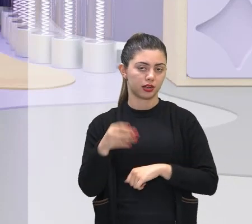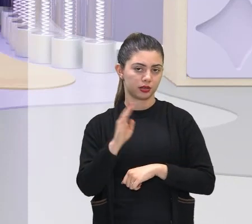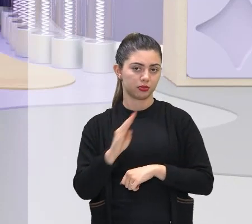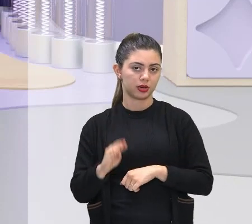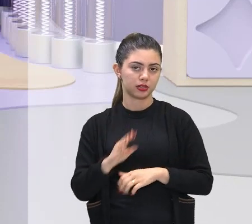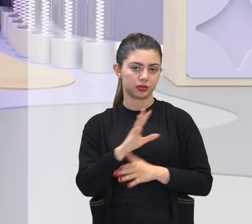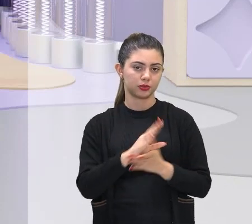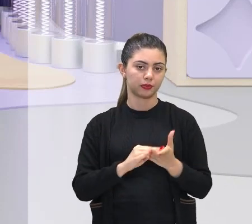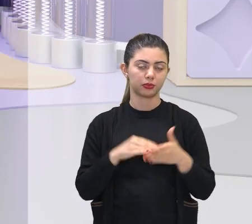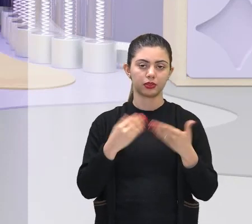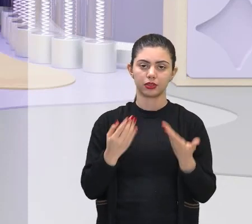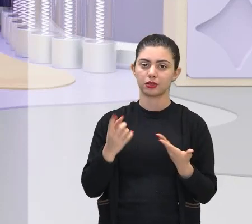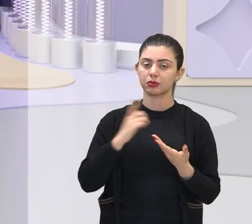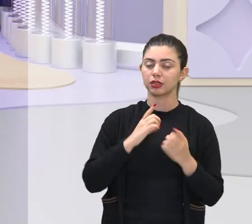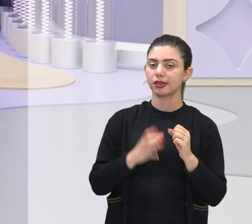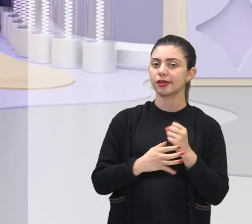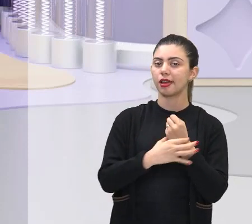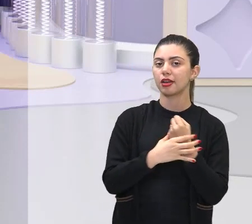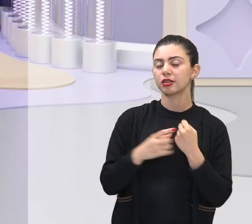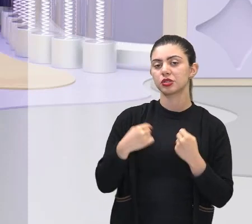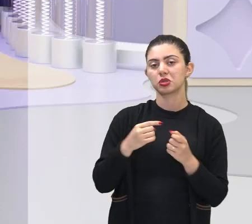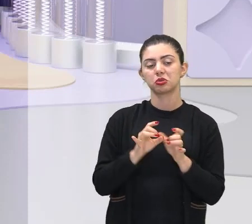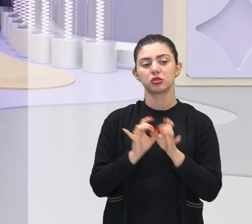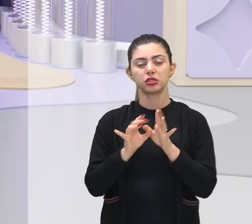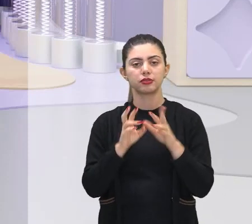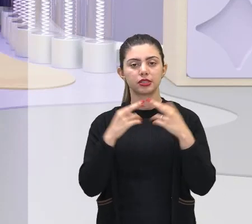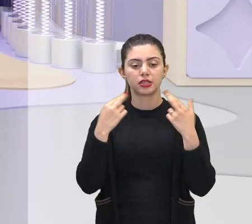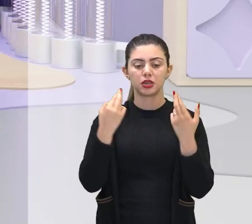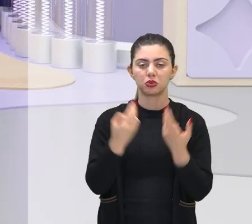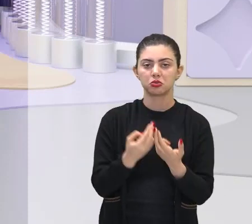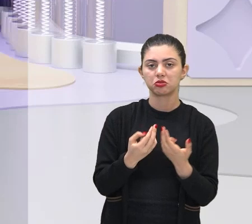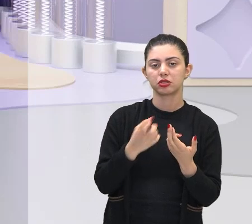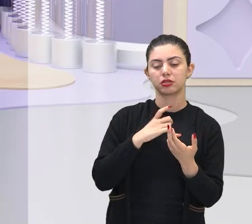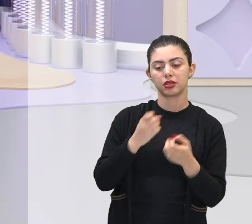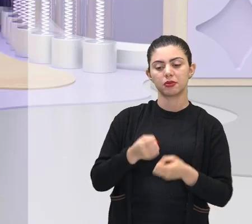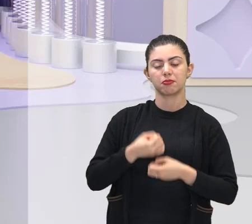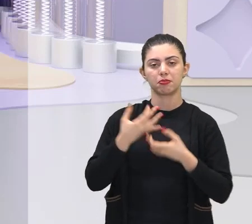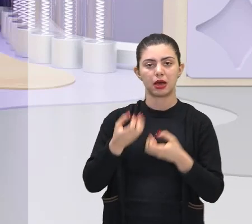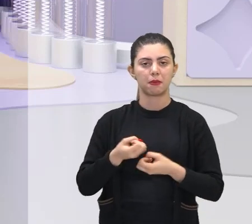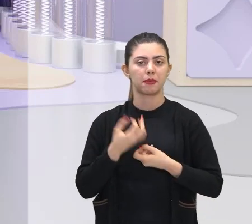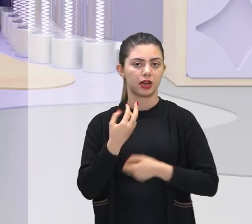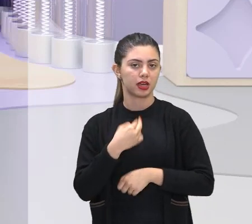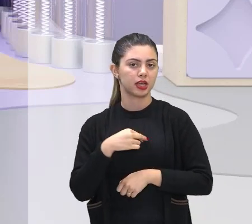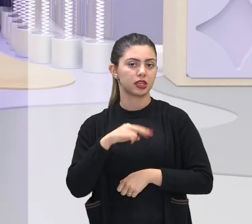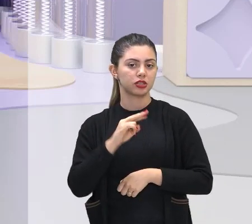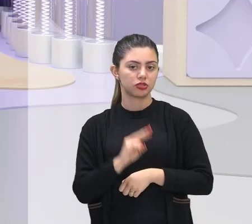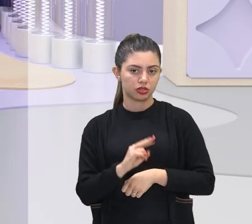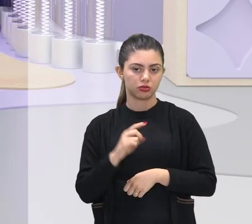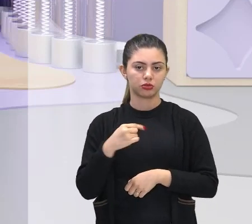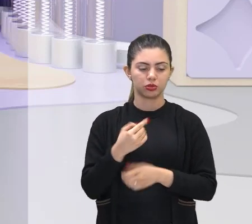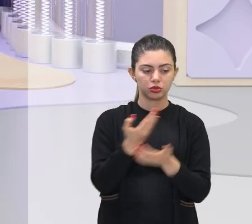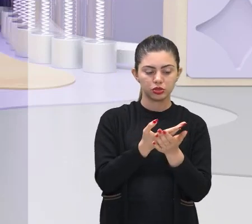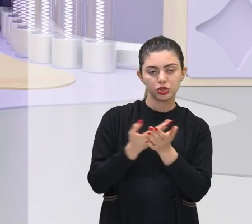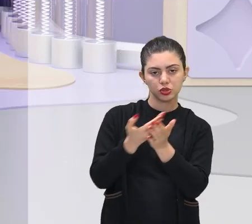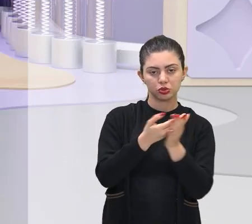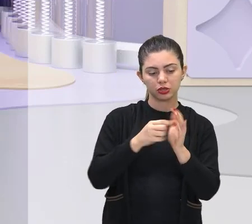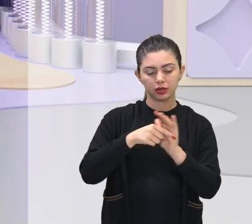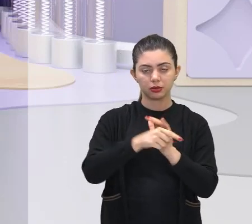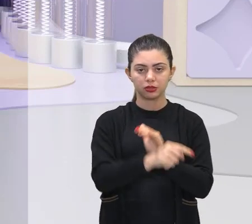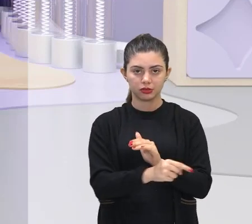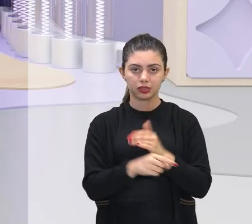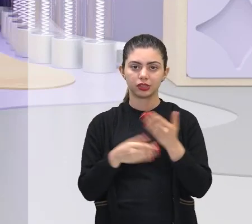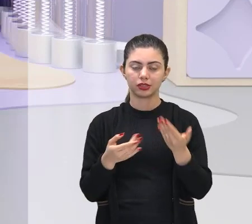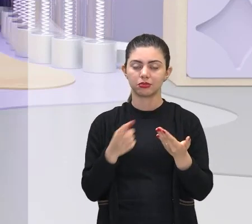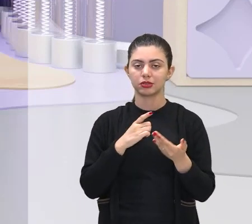que nos garantem a liberdade de culto, de manifestação religiosa, de aprofundamento, de vivência